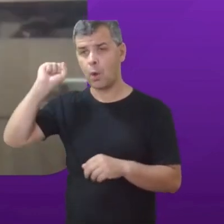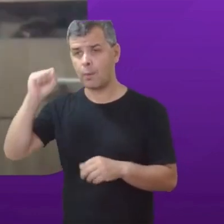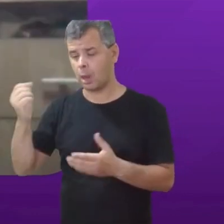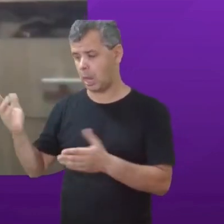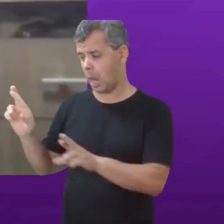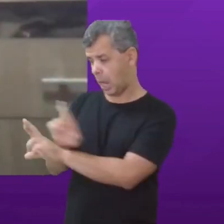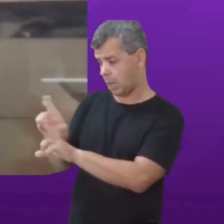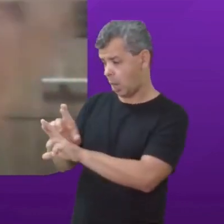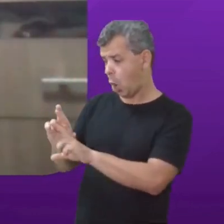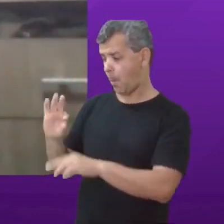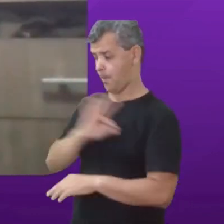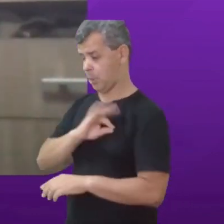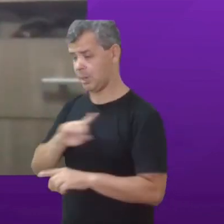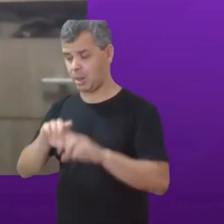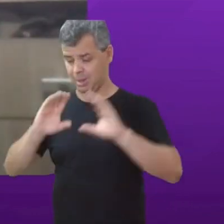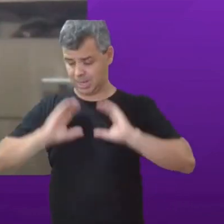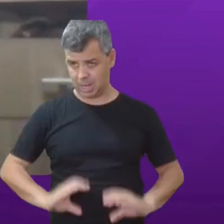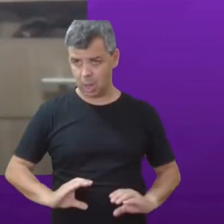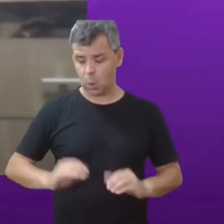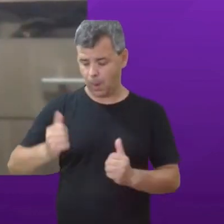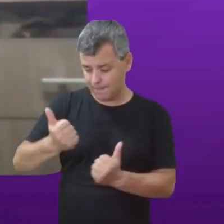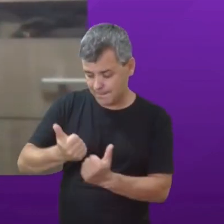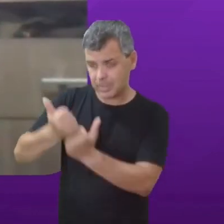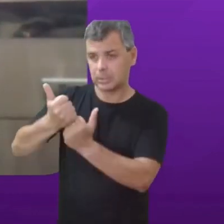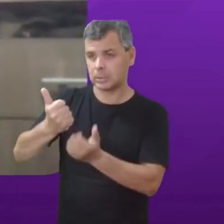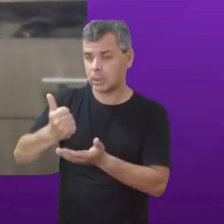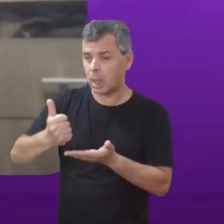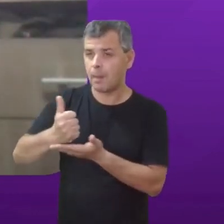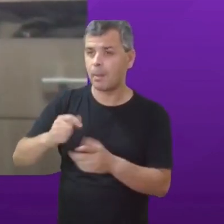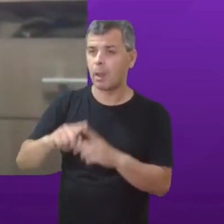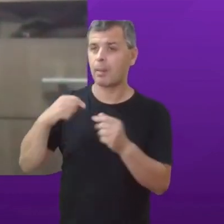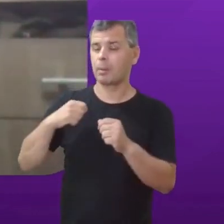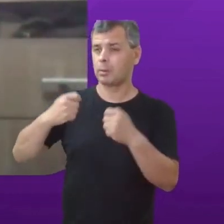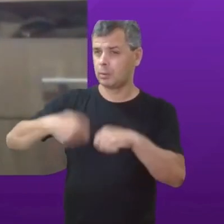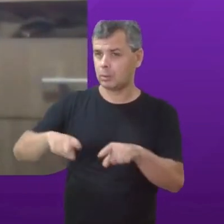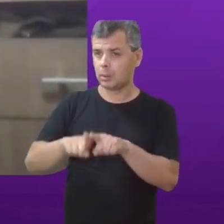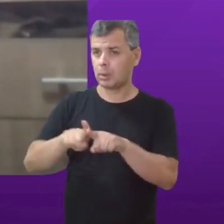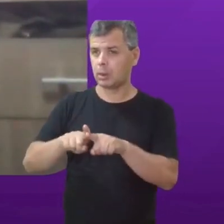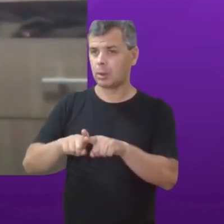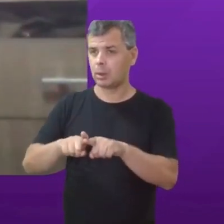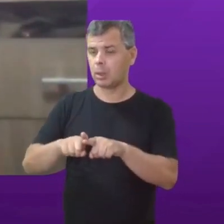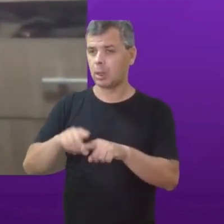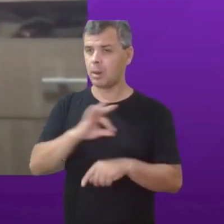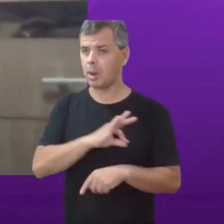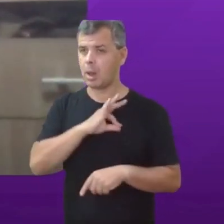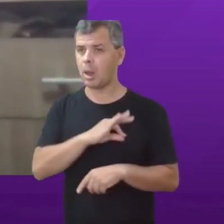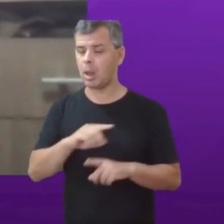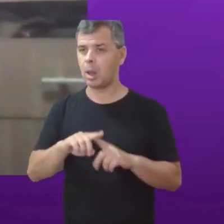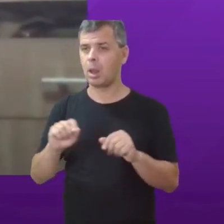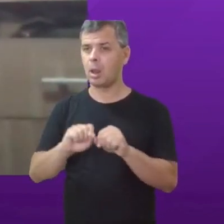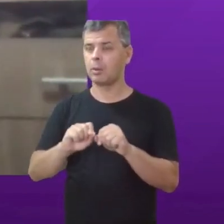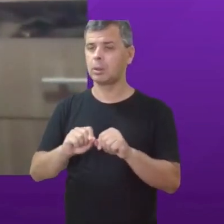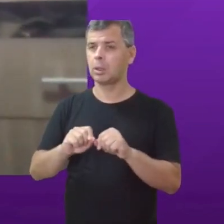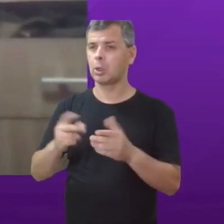interação policial e cidadão é um dos pilares que precisa funcionar bem para que esse policiamento comunitário ele aconteça